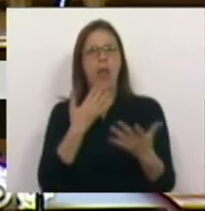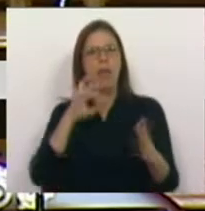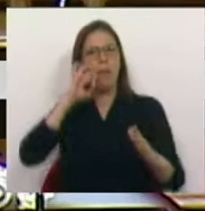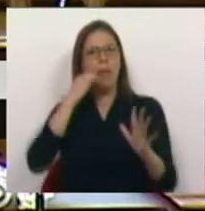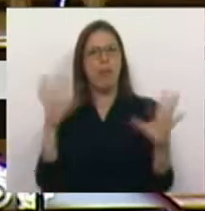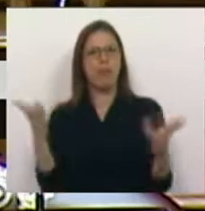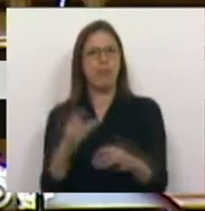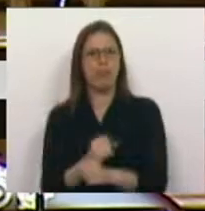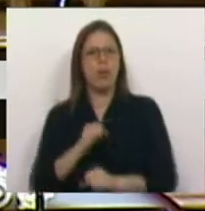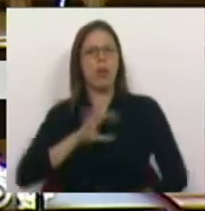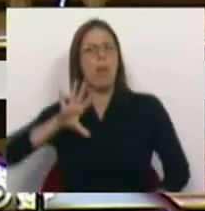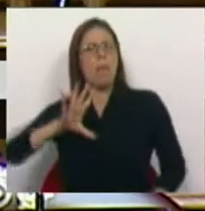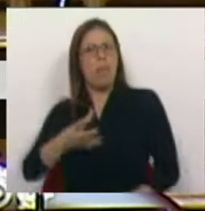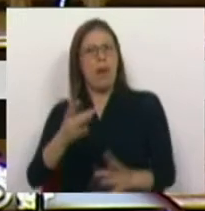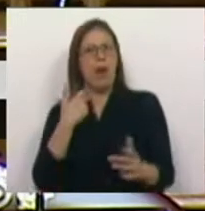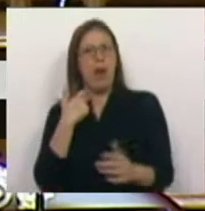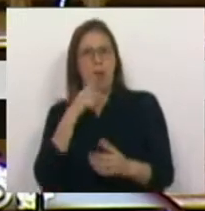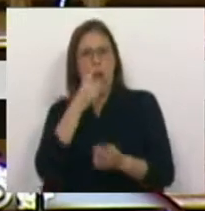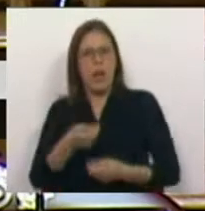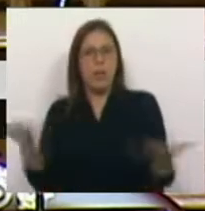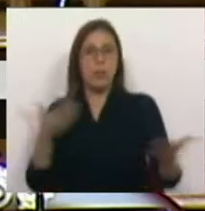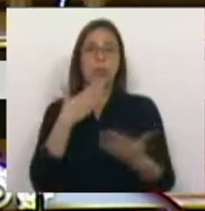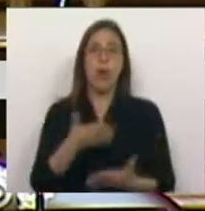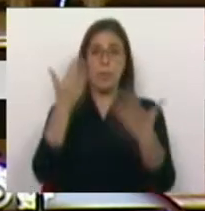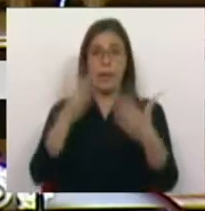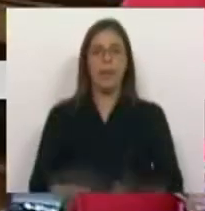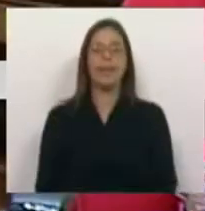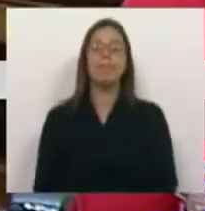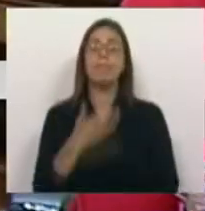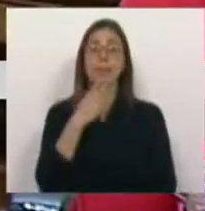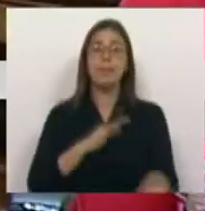pequena agricultura no nosso país. Muito obrigado. Obrigado, Sr. Deputado.